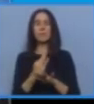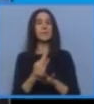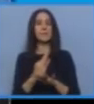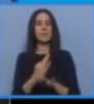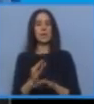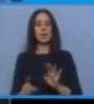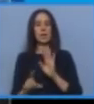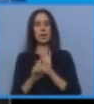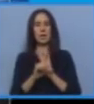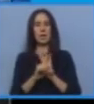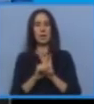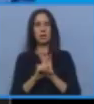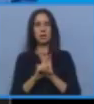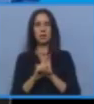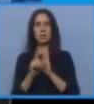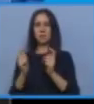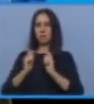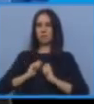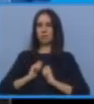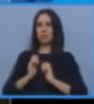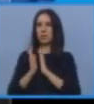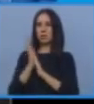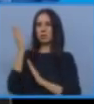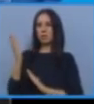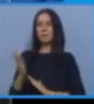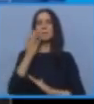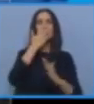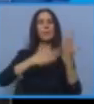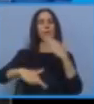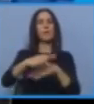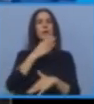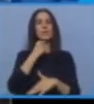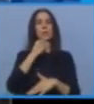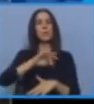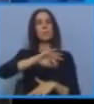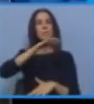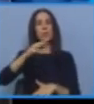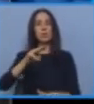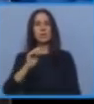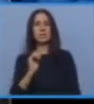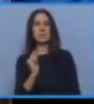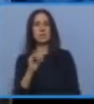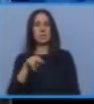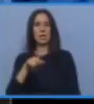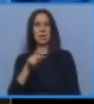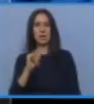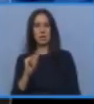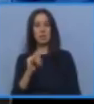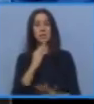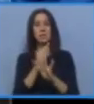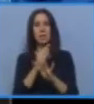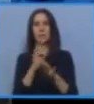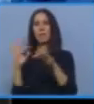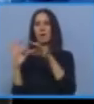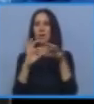lei por parte de Deus ao povo de Israel no Monte Sinai, no contexto da celebração da sua